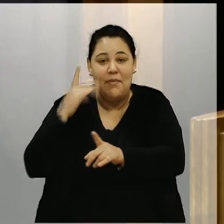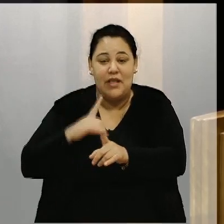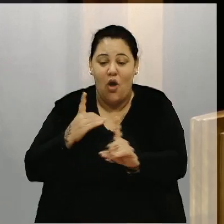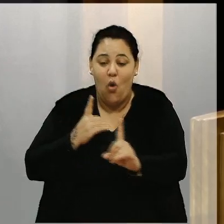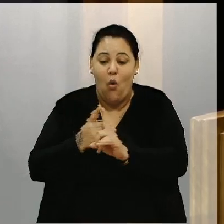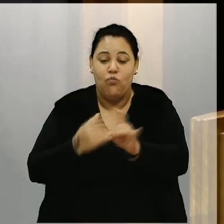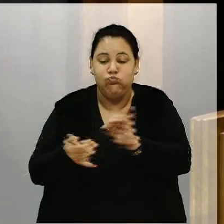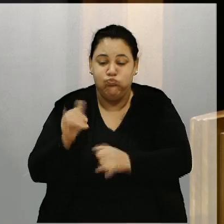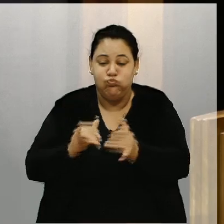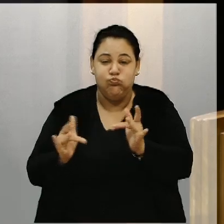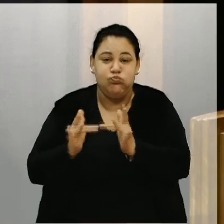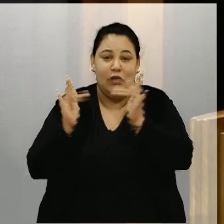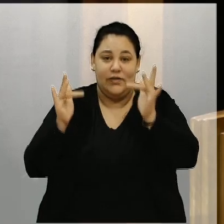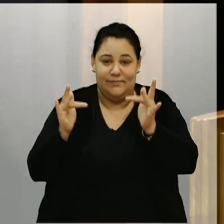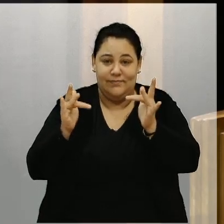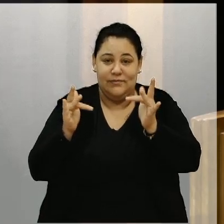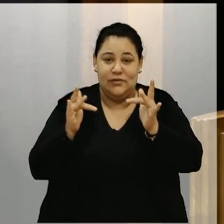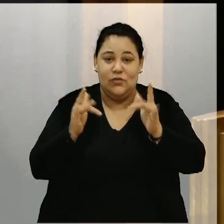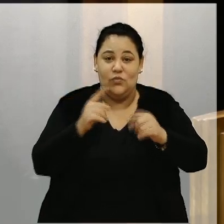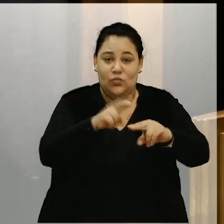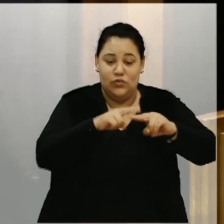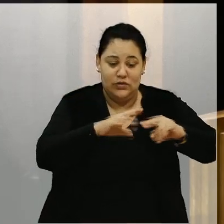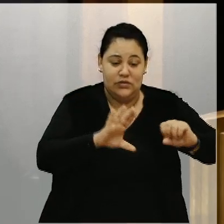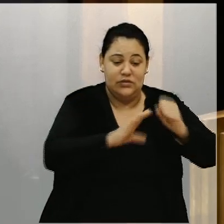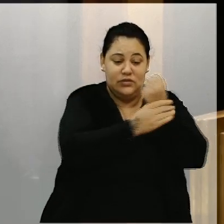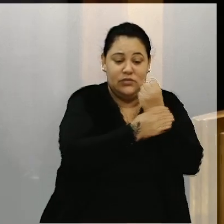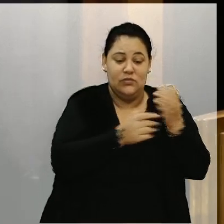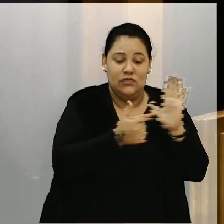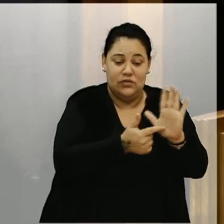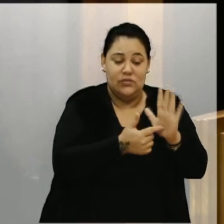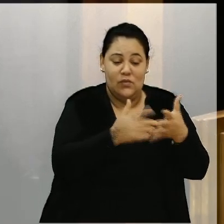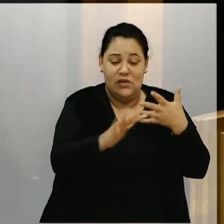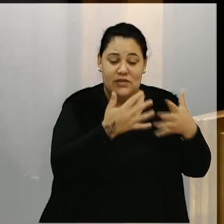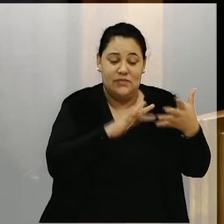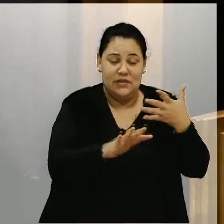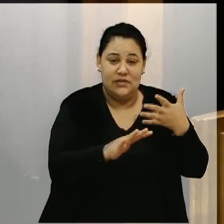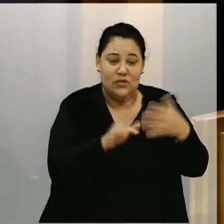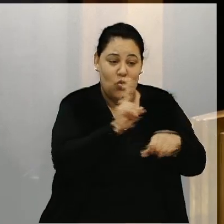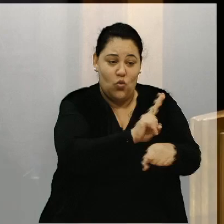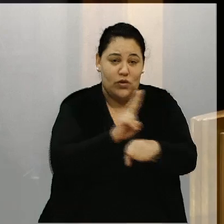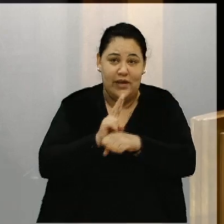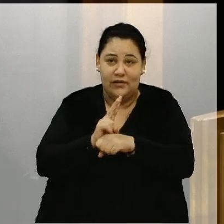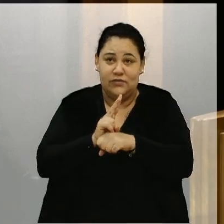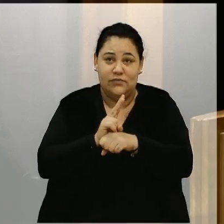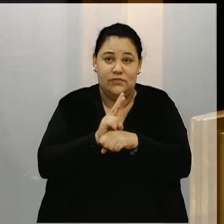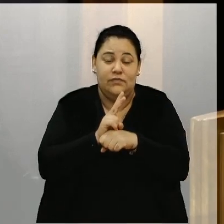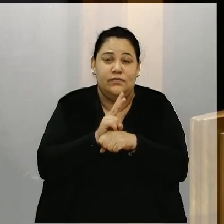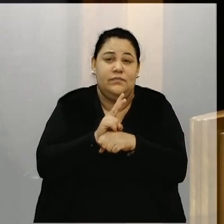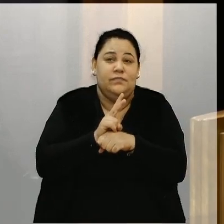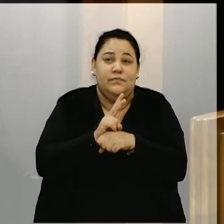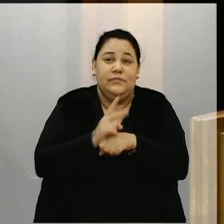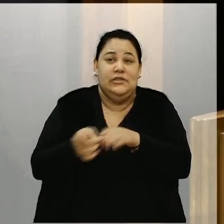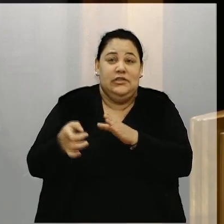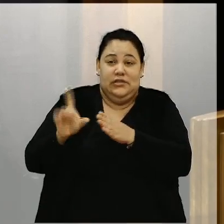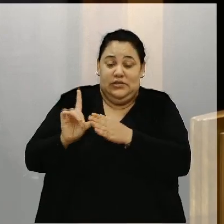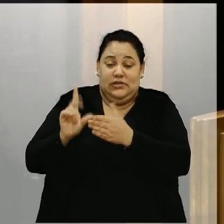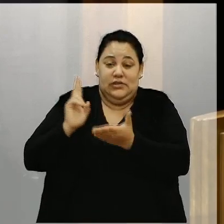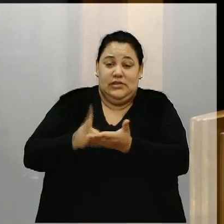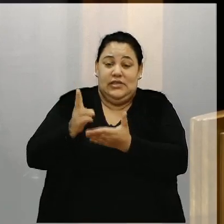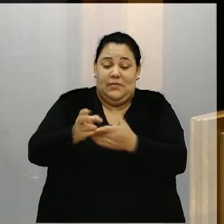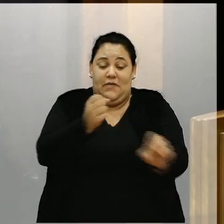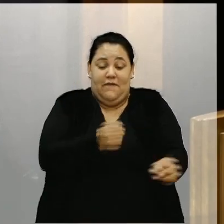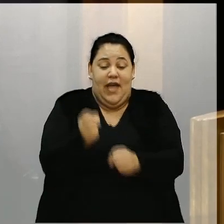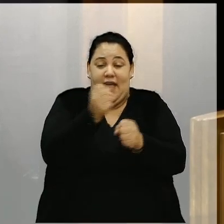com transparência o zelo e o cuidado. Isso era muito bem cuidado, sempre